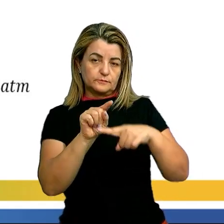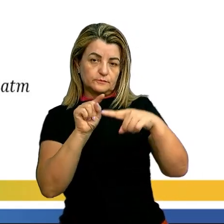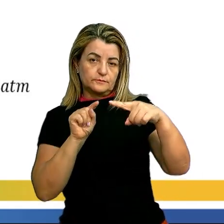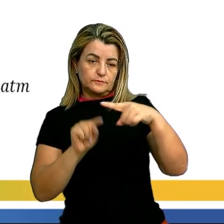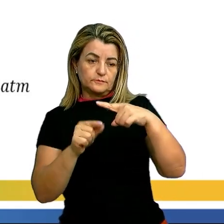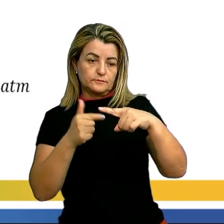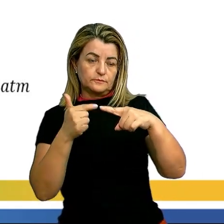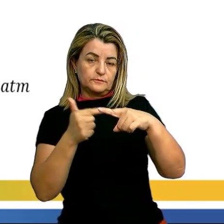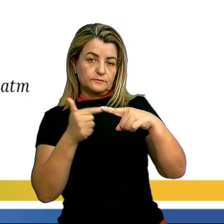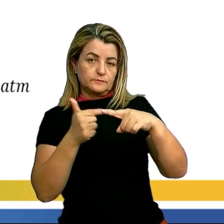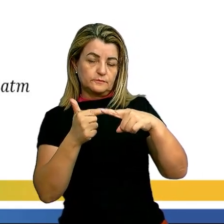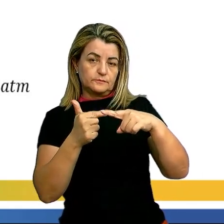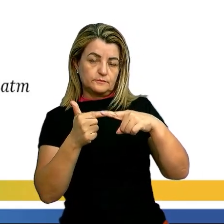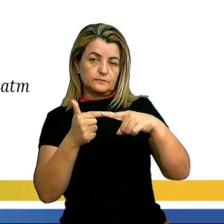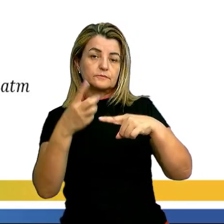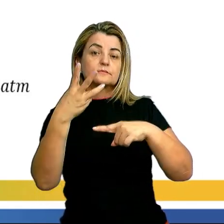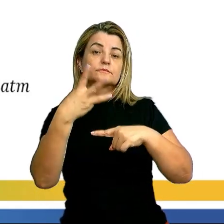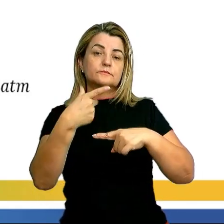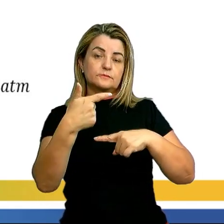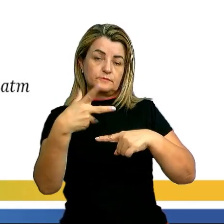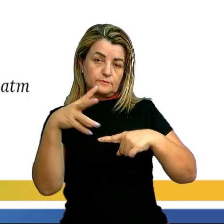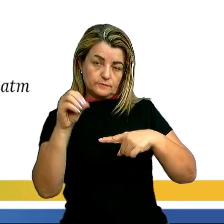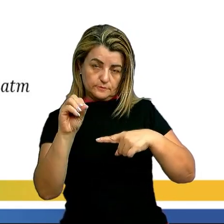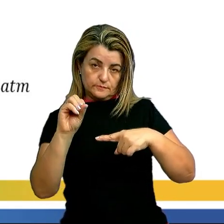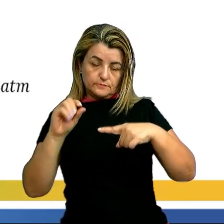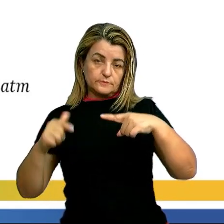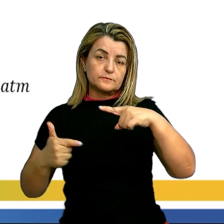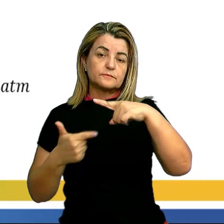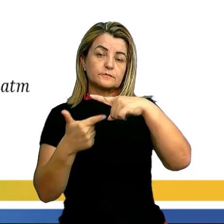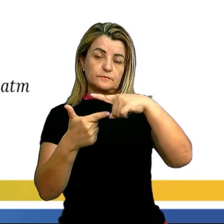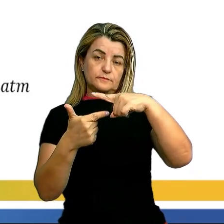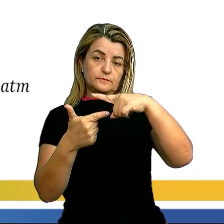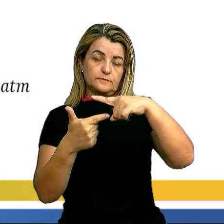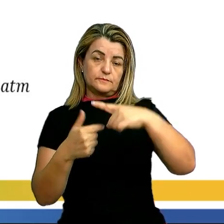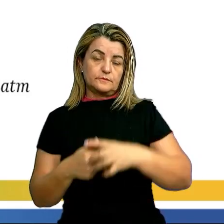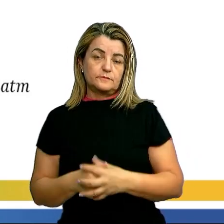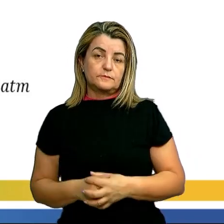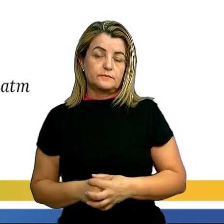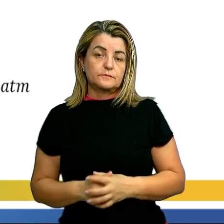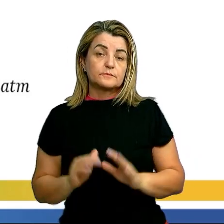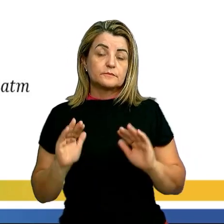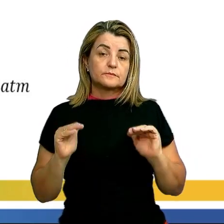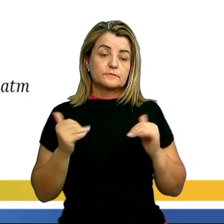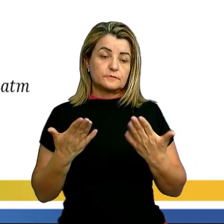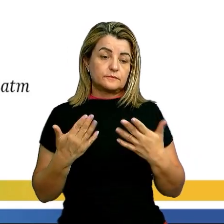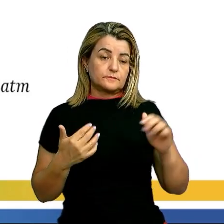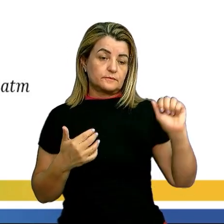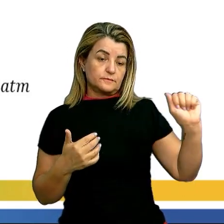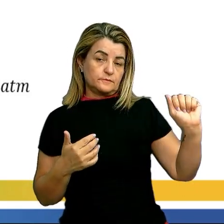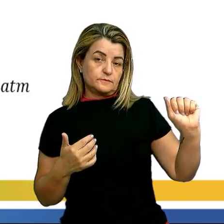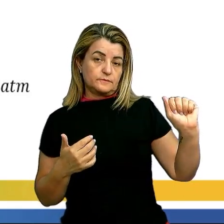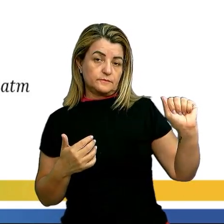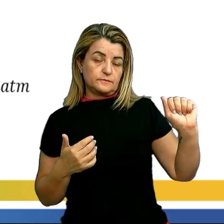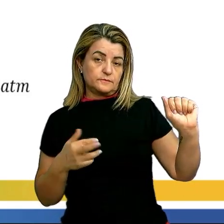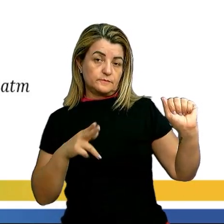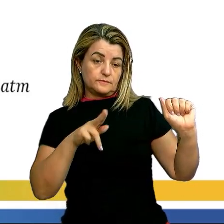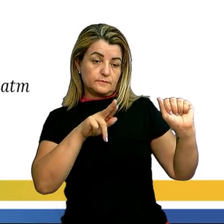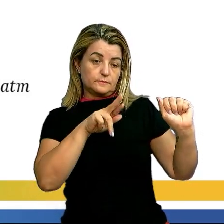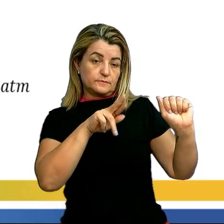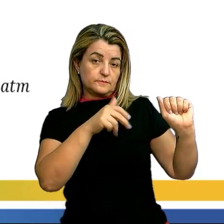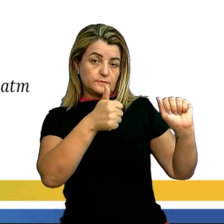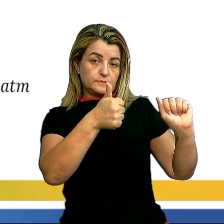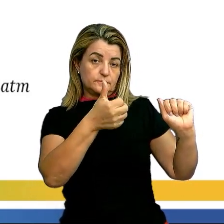ser igual a 320 dividido por 2. Então, o A ele vai ser igual